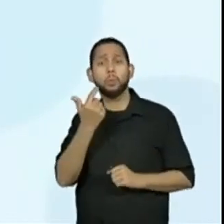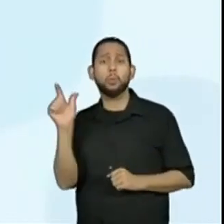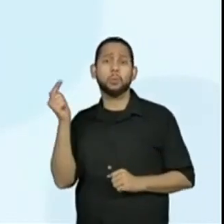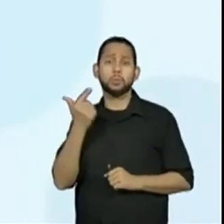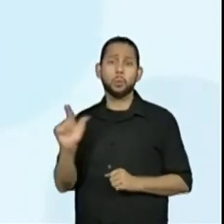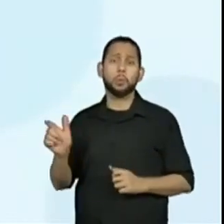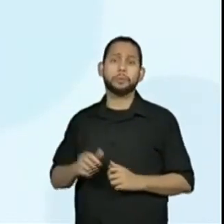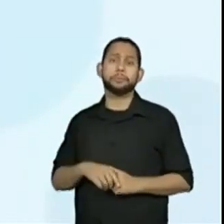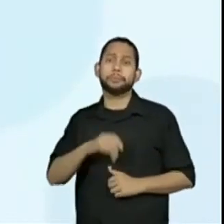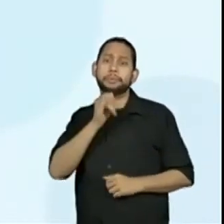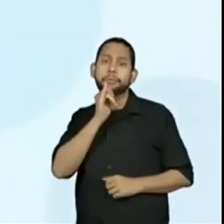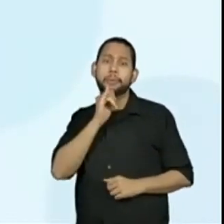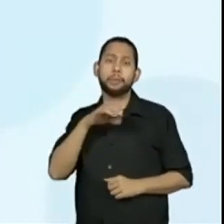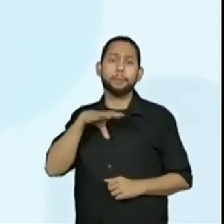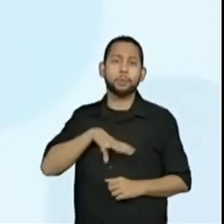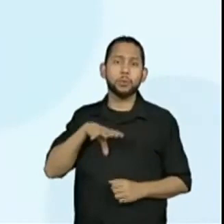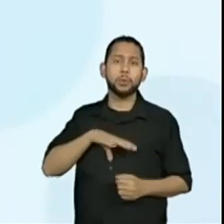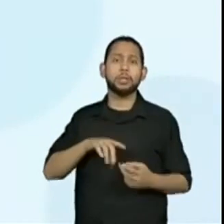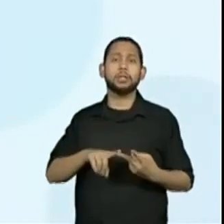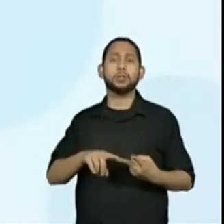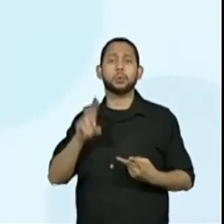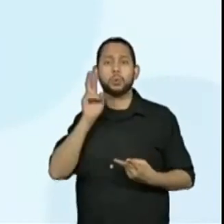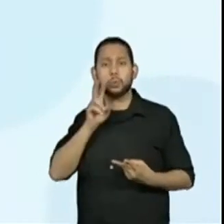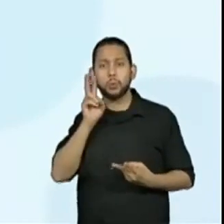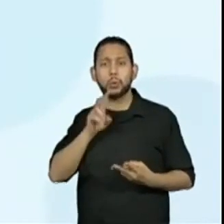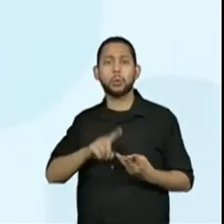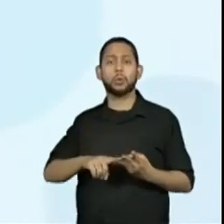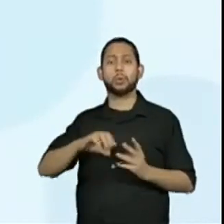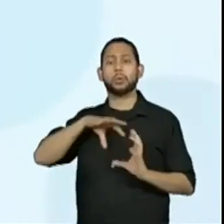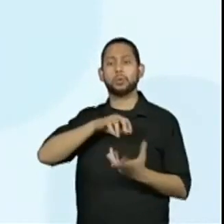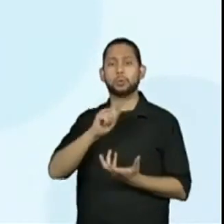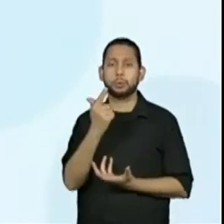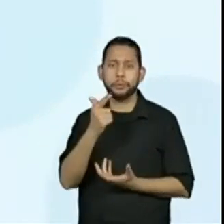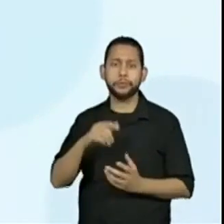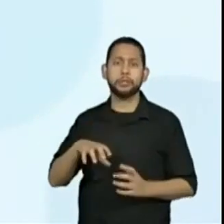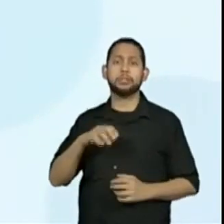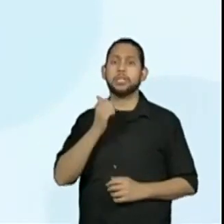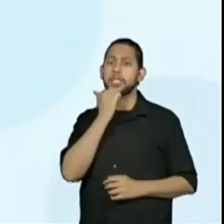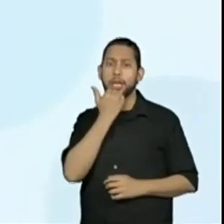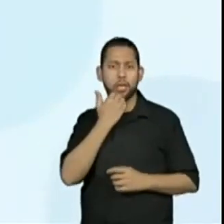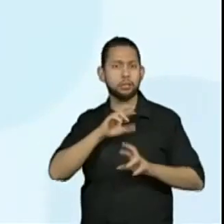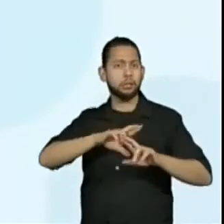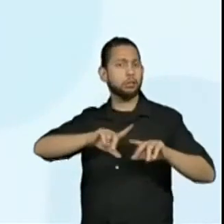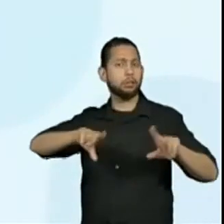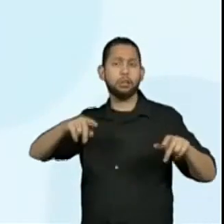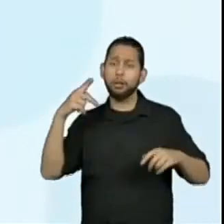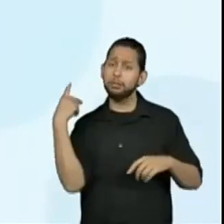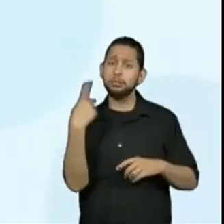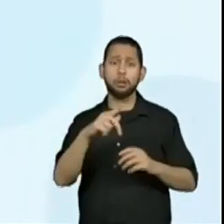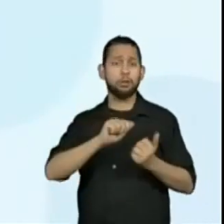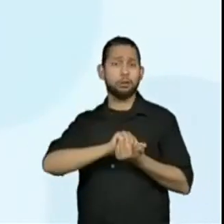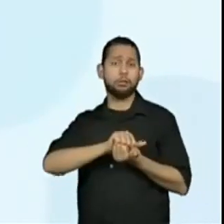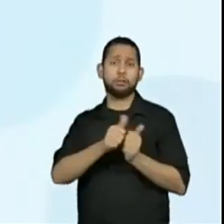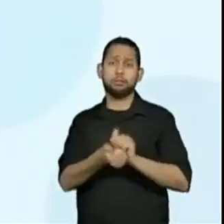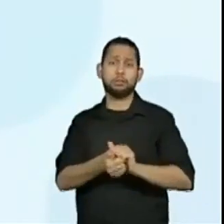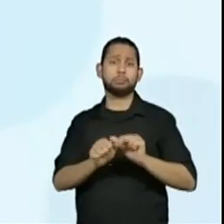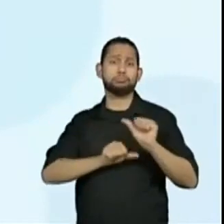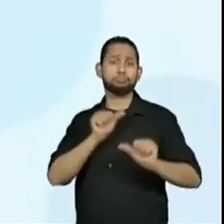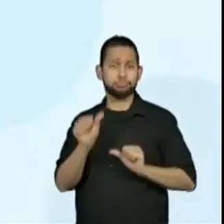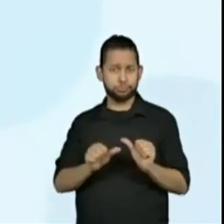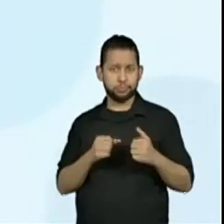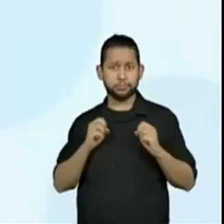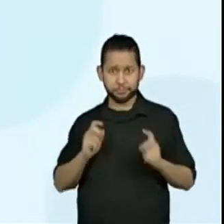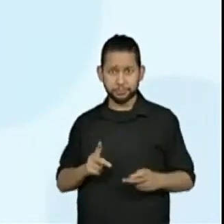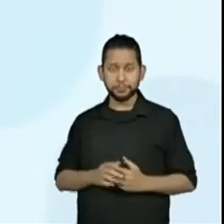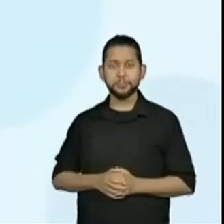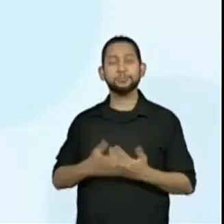componentes. Língua portuguesa, isso, história, mesmo. Geografia, ciências. Dá para usar em muita coisa. Arrasou, Pro. E aí